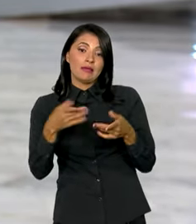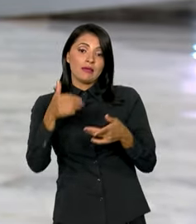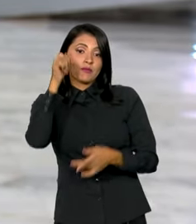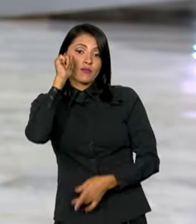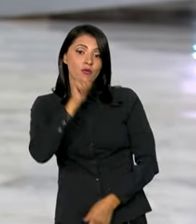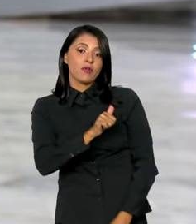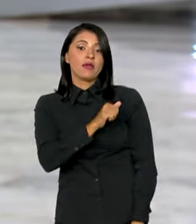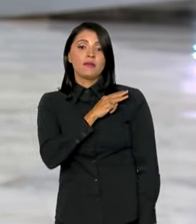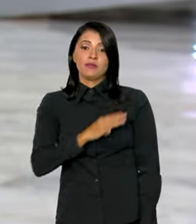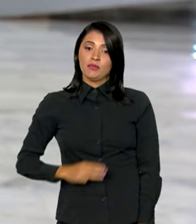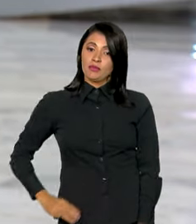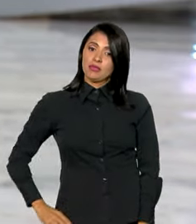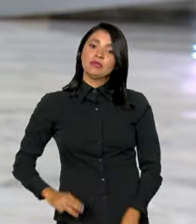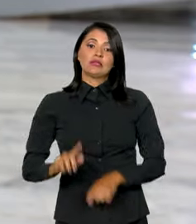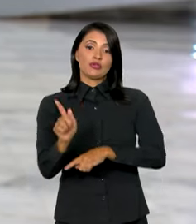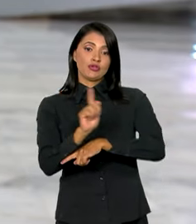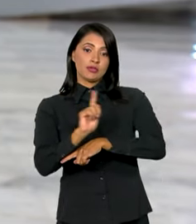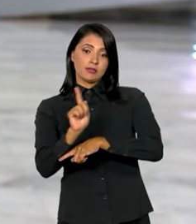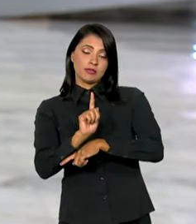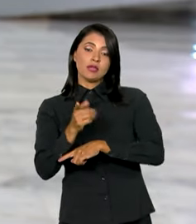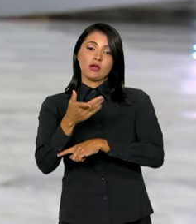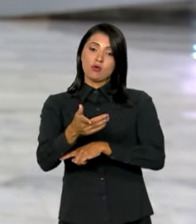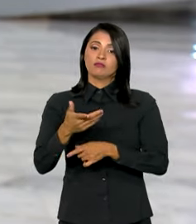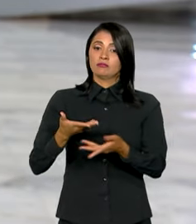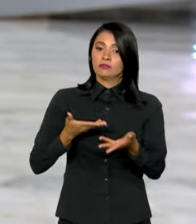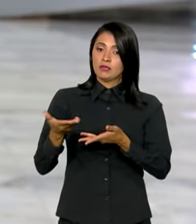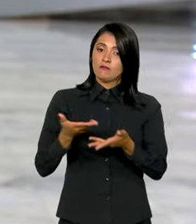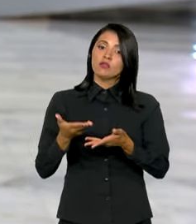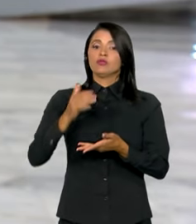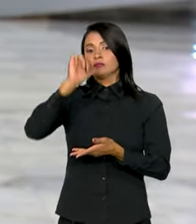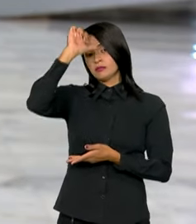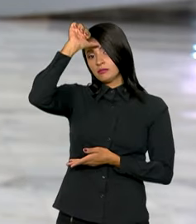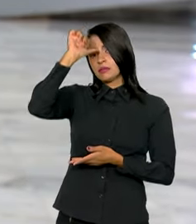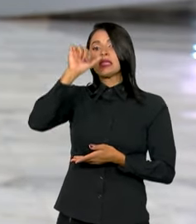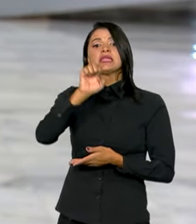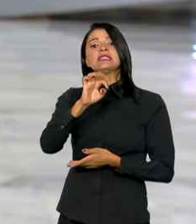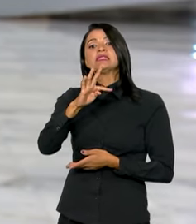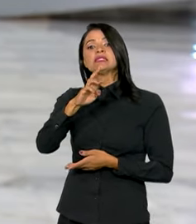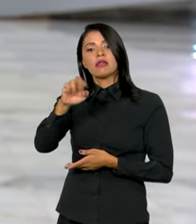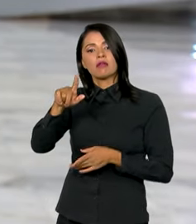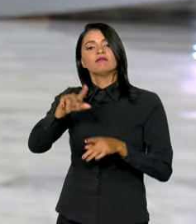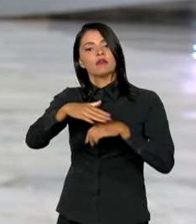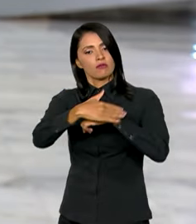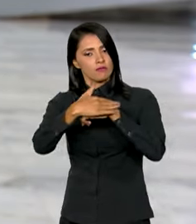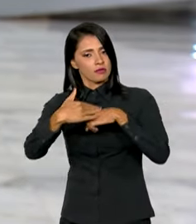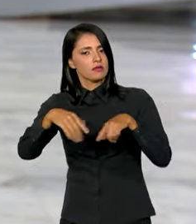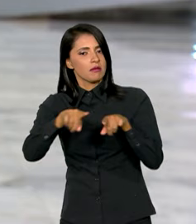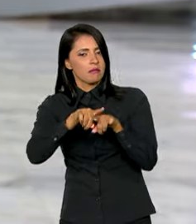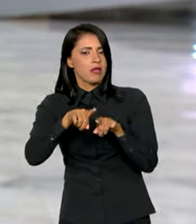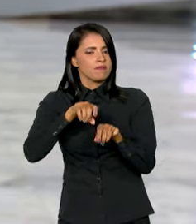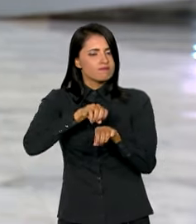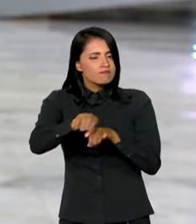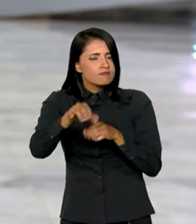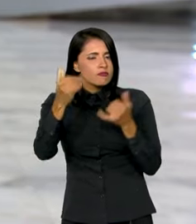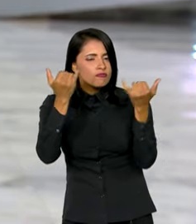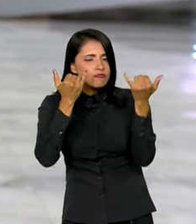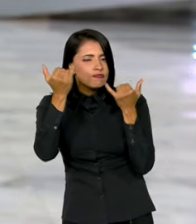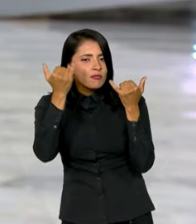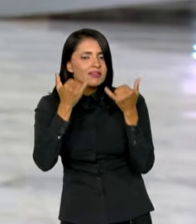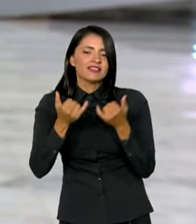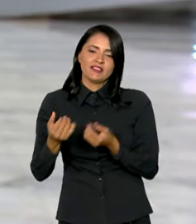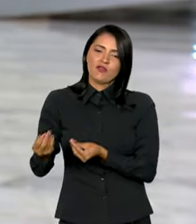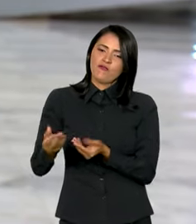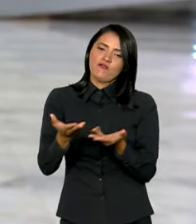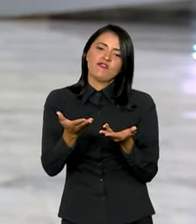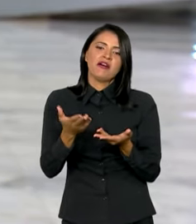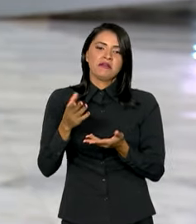Gestão e da Inovação em Serviços Públicos, Esther Dueck, também vai falar com a imprensa e dar as principais informações